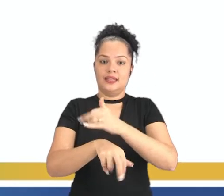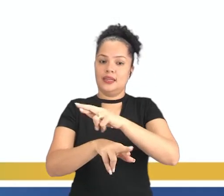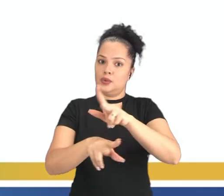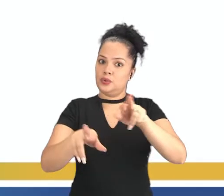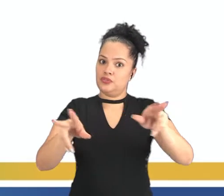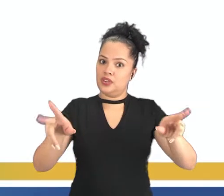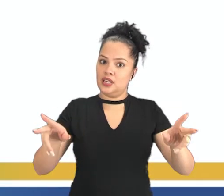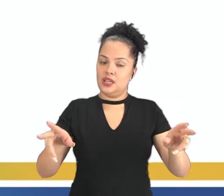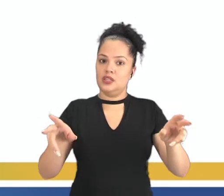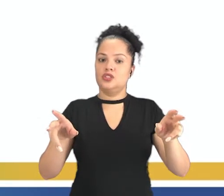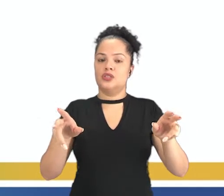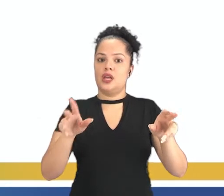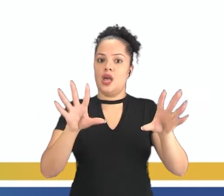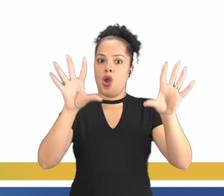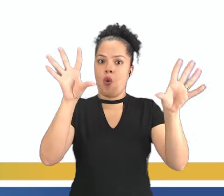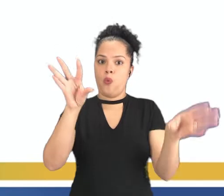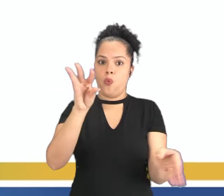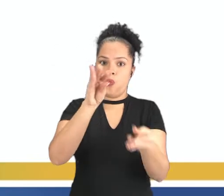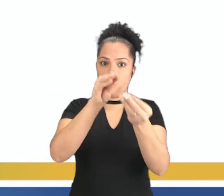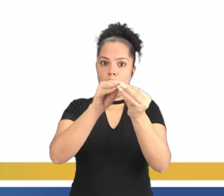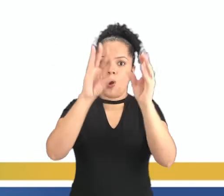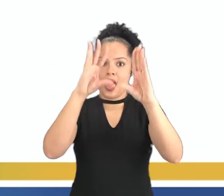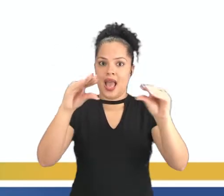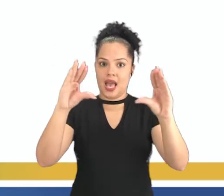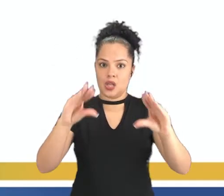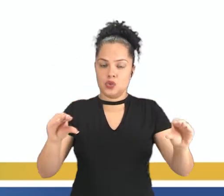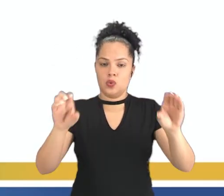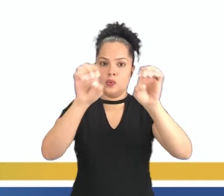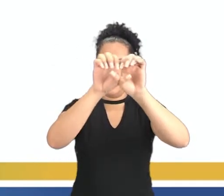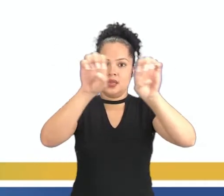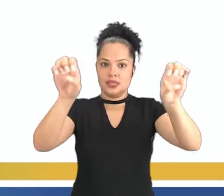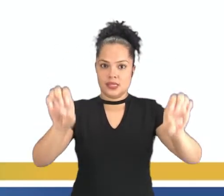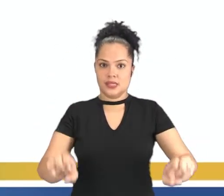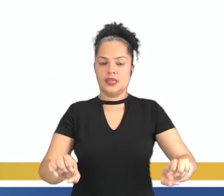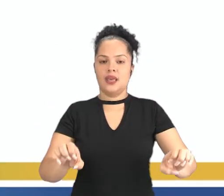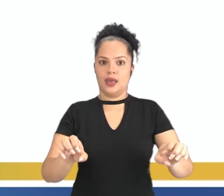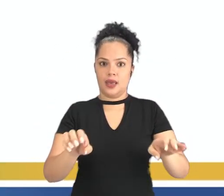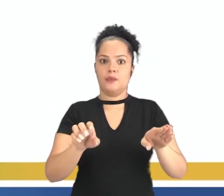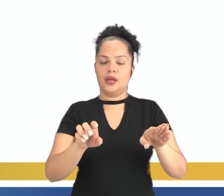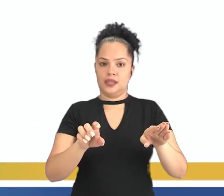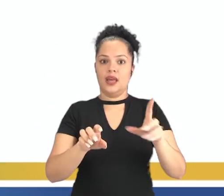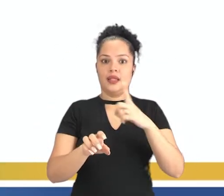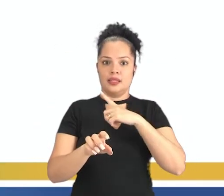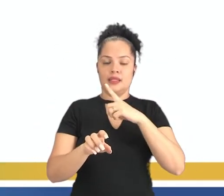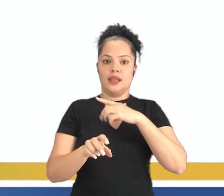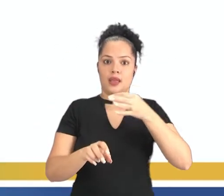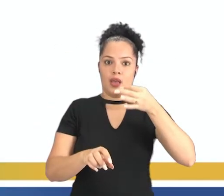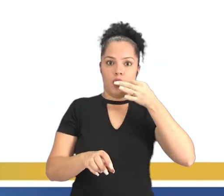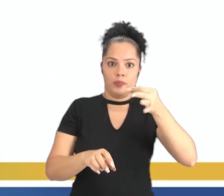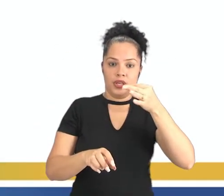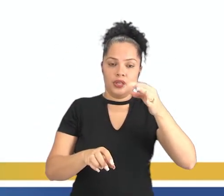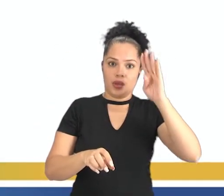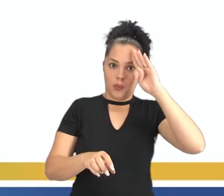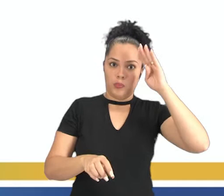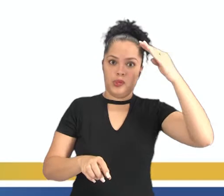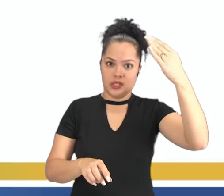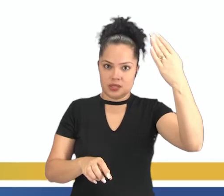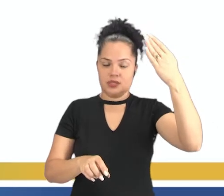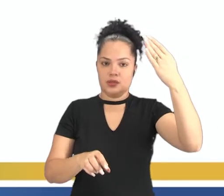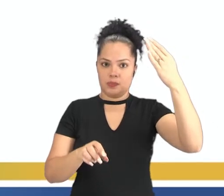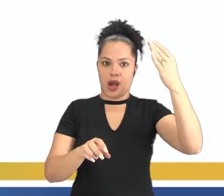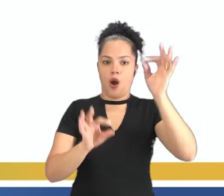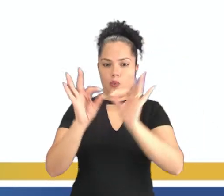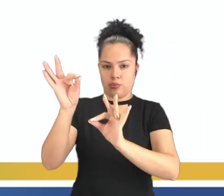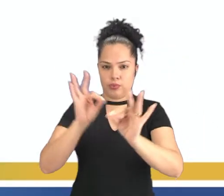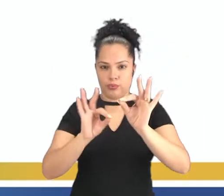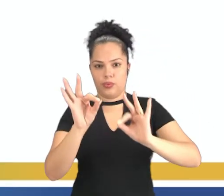elaborar um resumo do que leu, fazer o esquema e, a partir da ideia central, montar um mapa conceitual do que